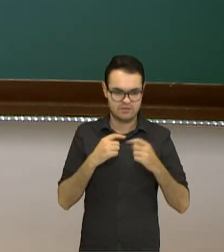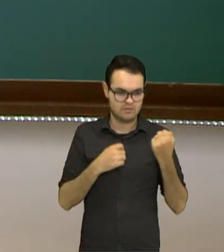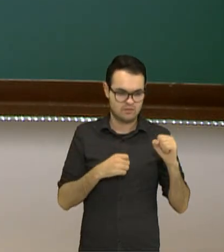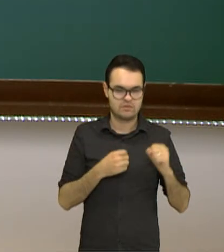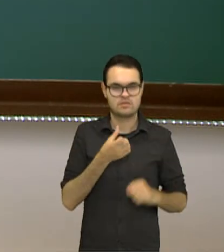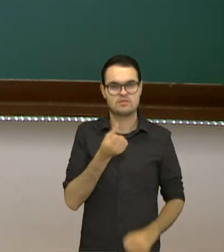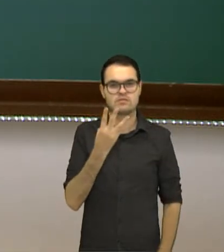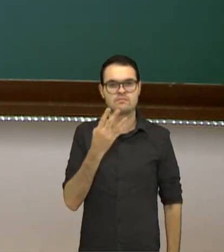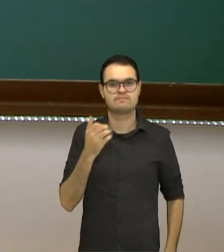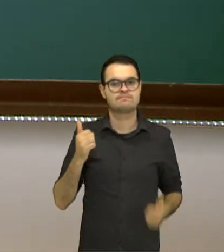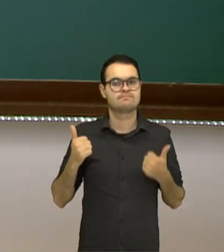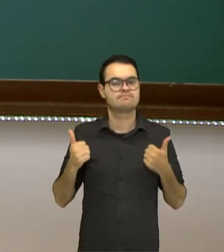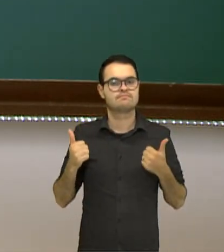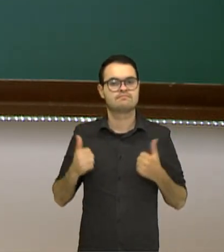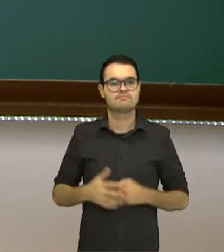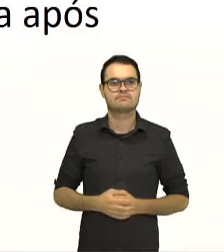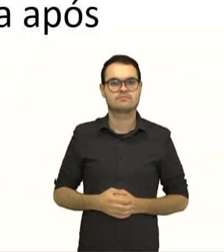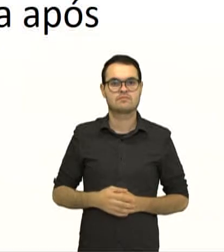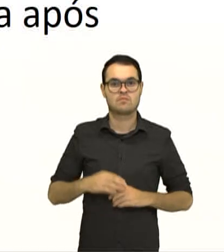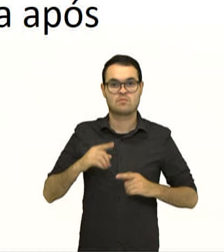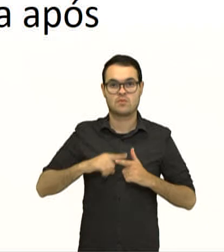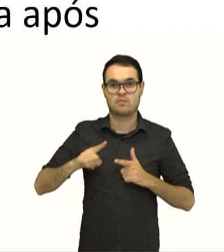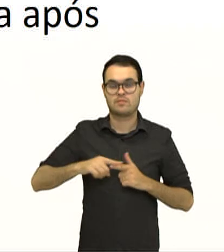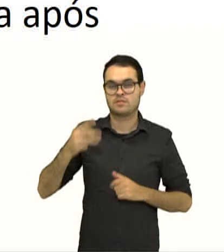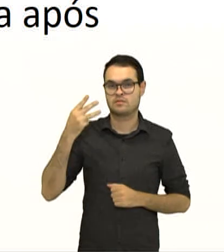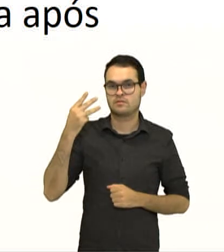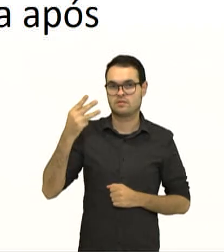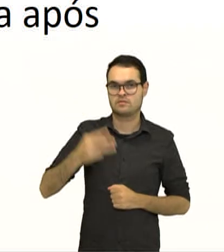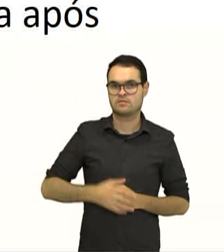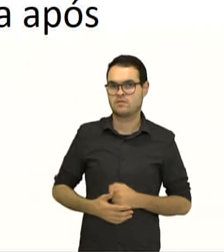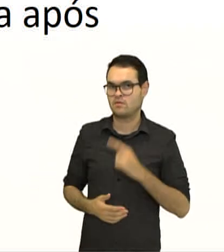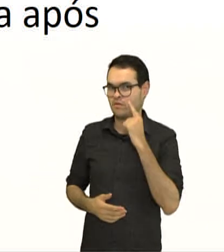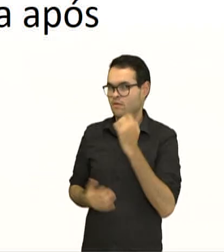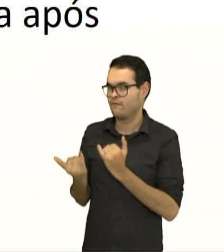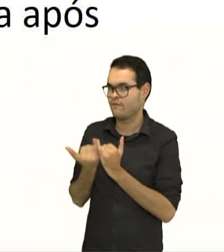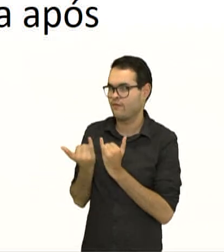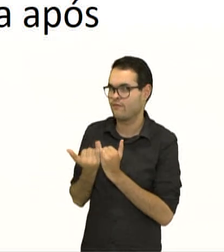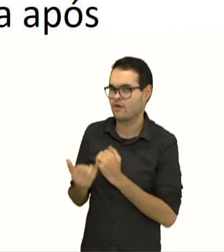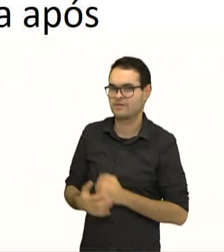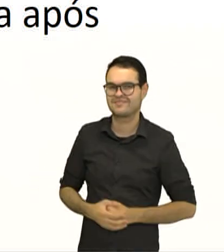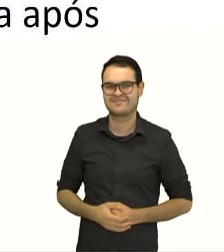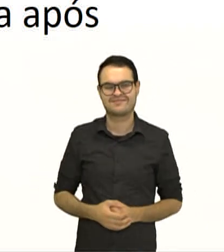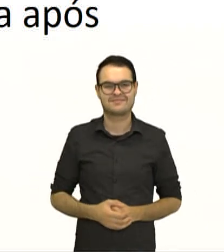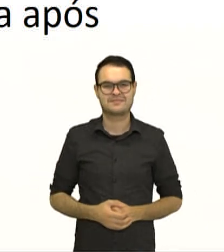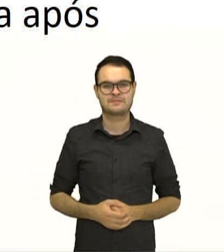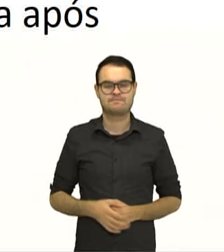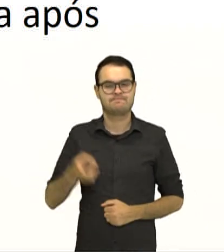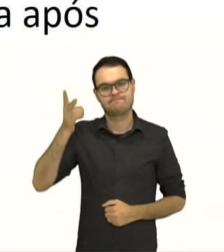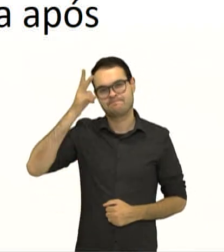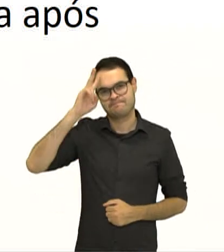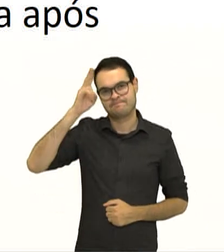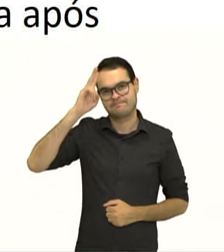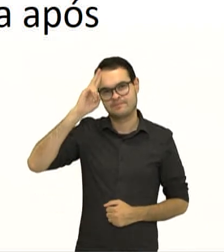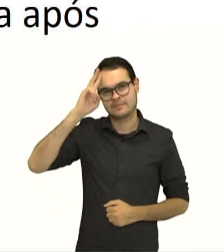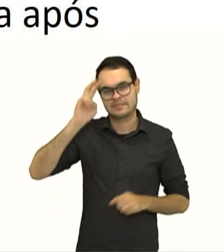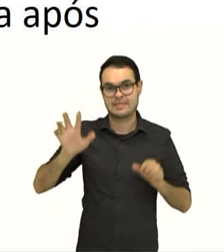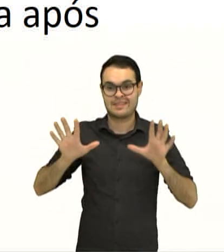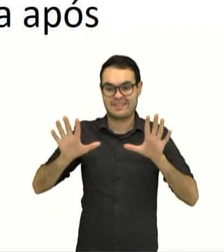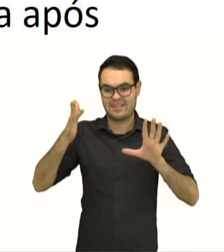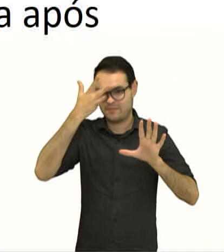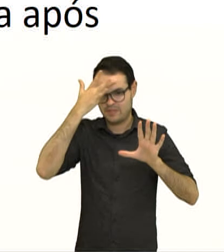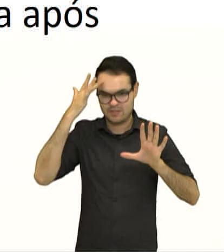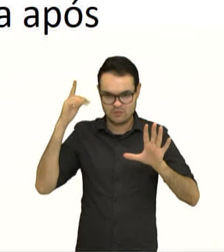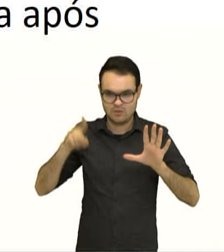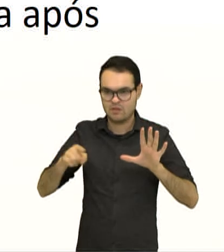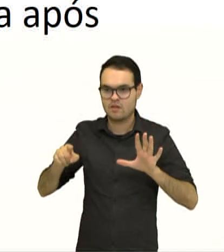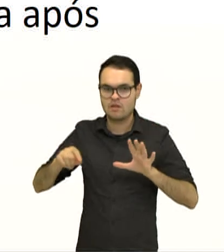Beleza? Muito bem. Problema 3. Olha a fofoca. Na segunda-feira, 10 pessoas ficaram sabendo